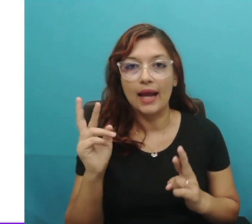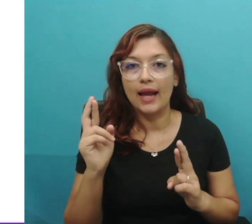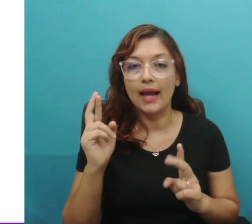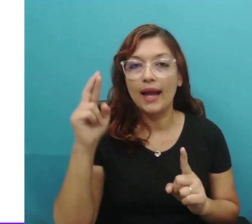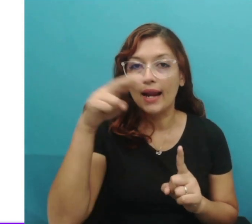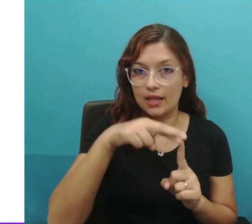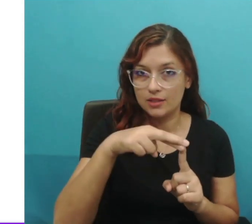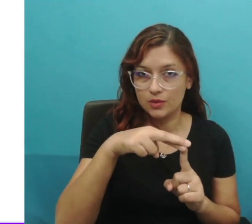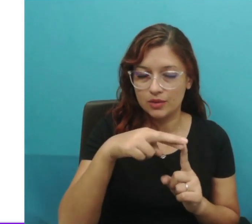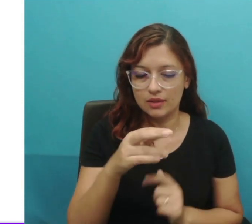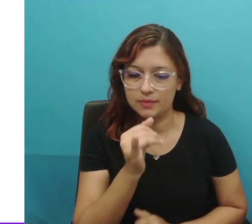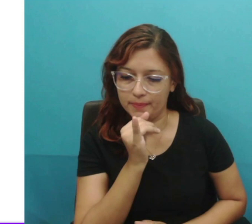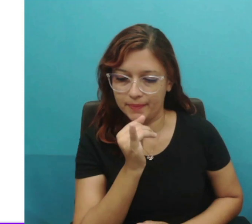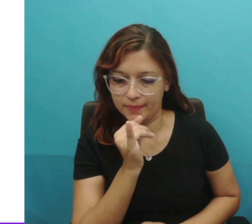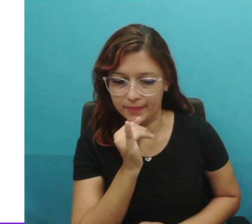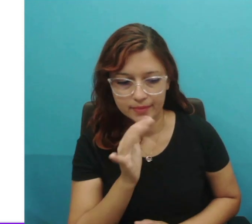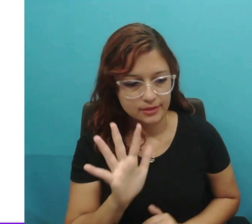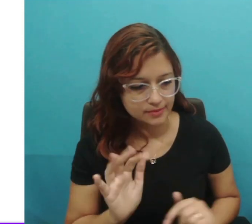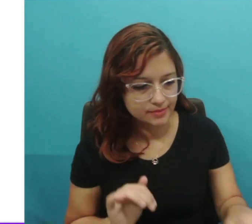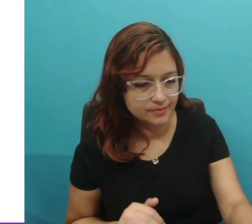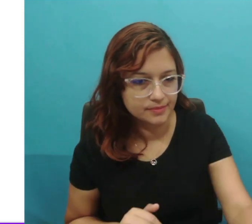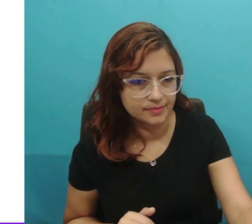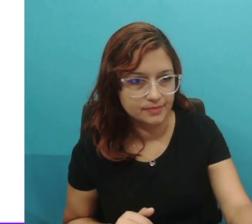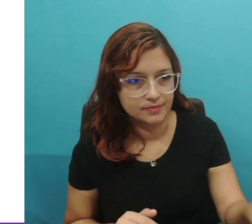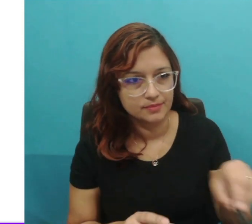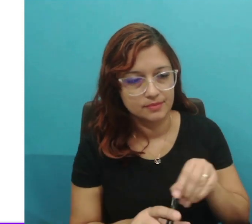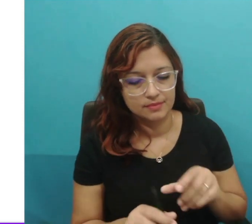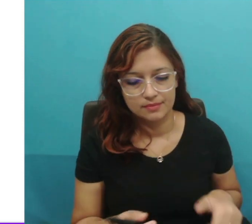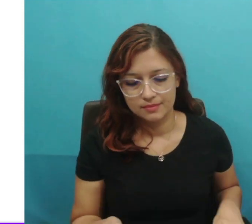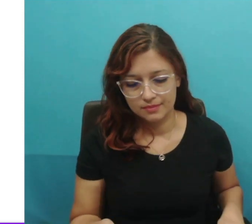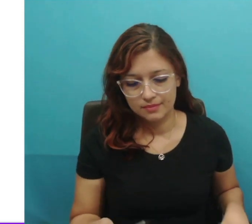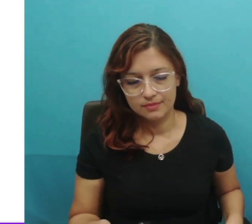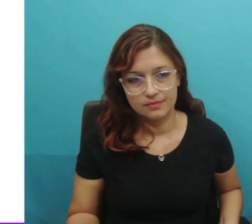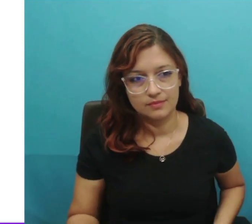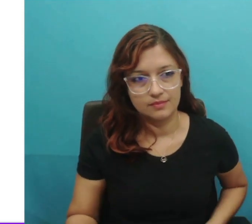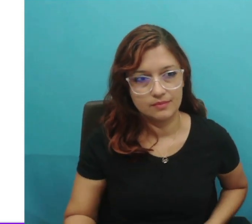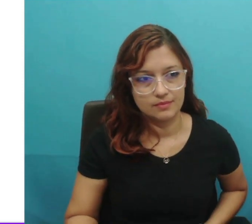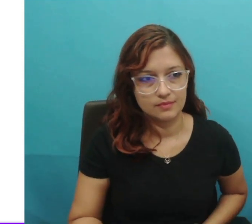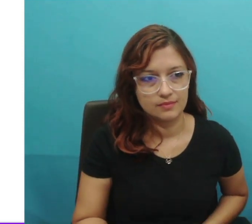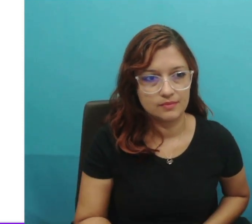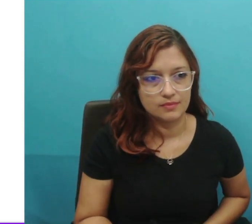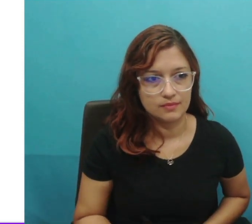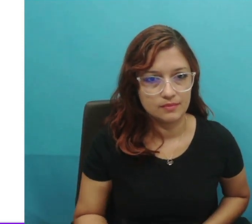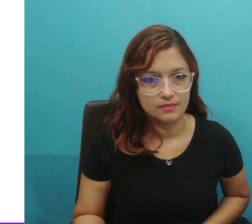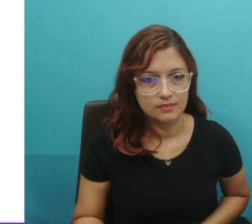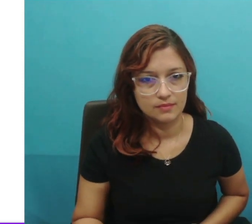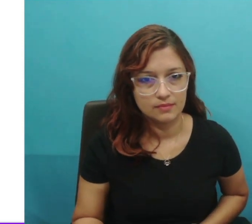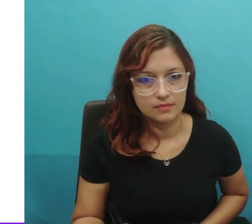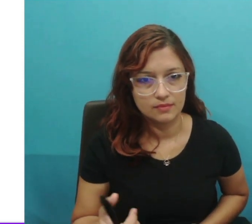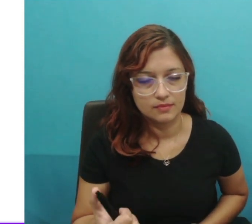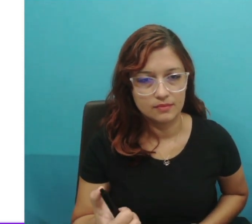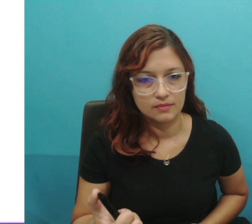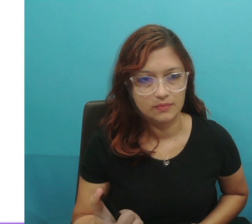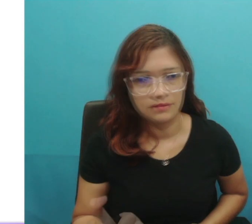o singular é a pessoa do discurso que está se referindo. Por exemplo,